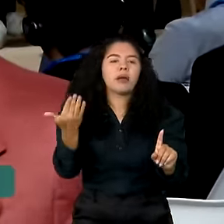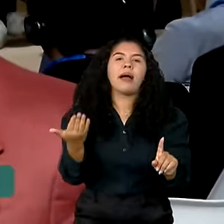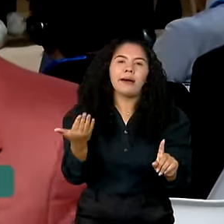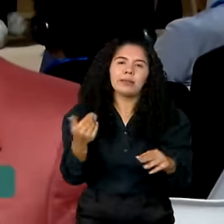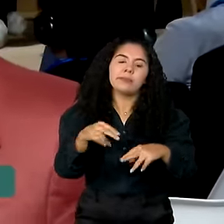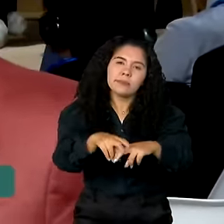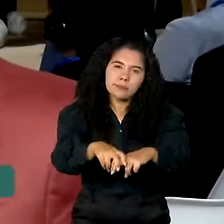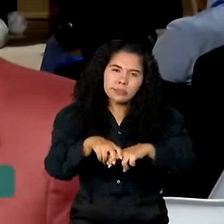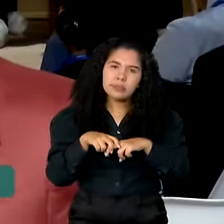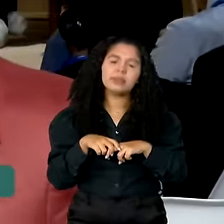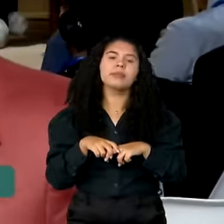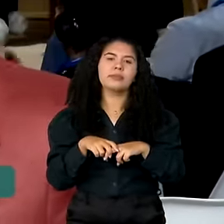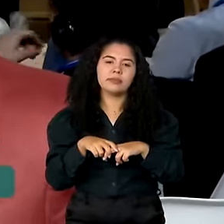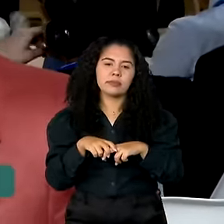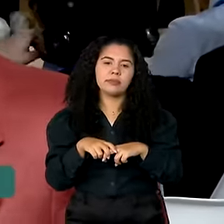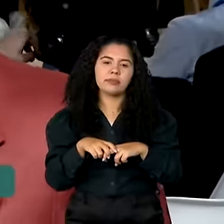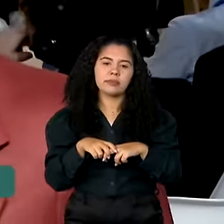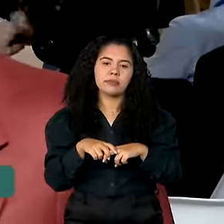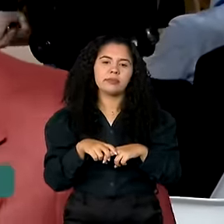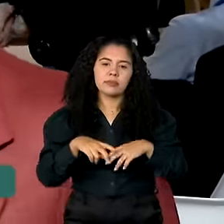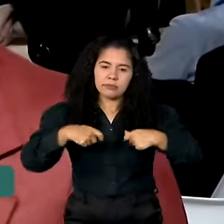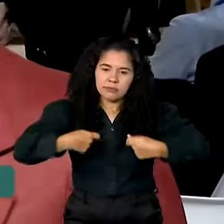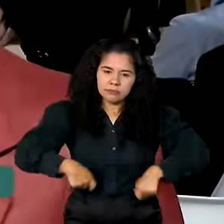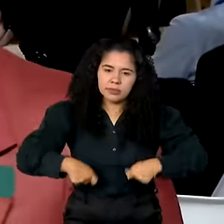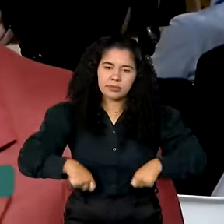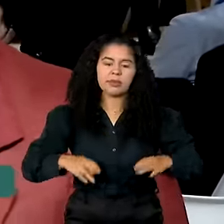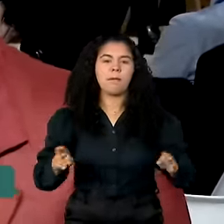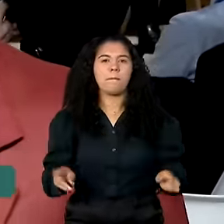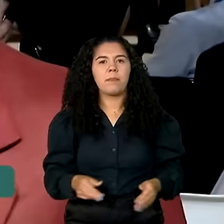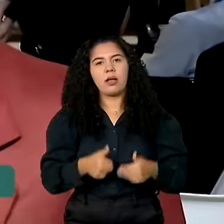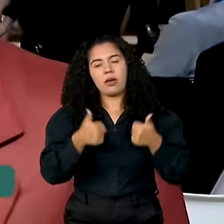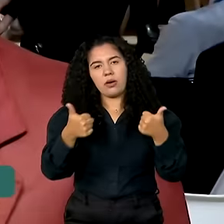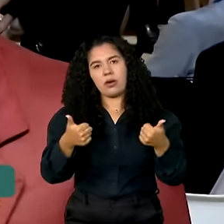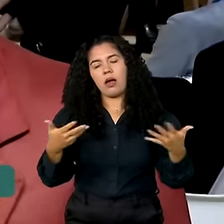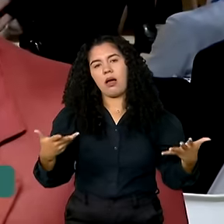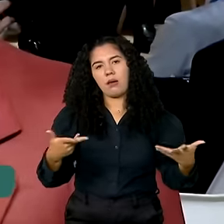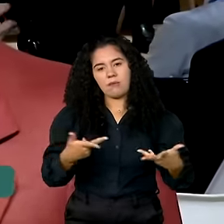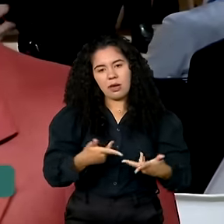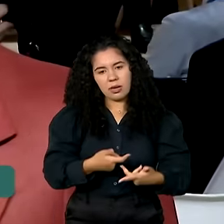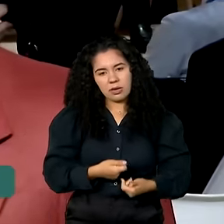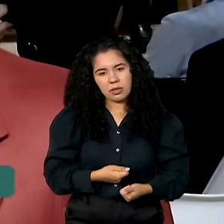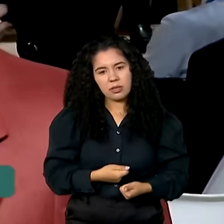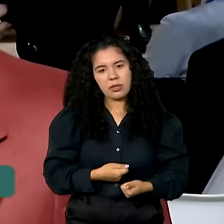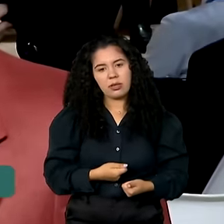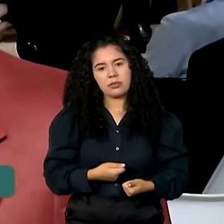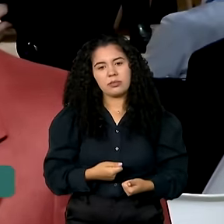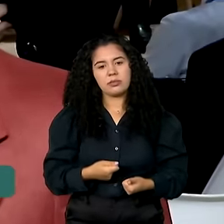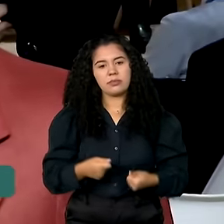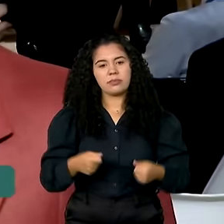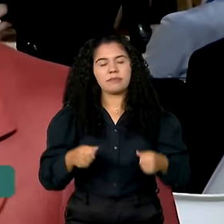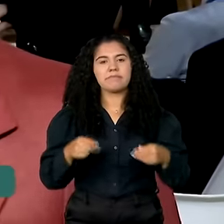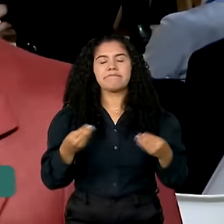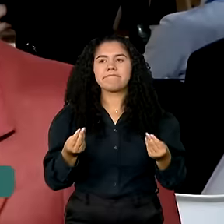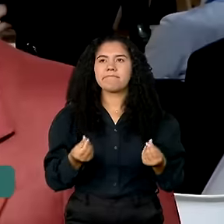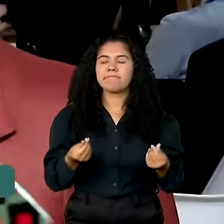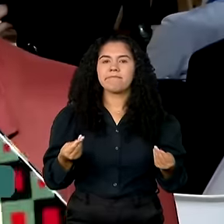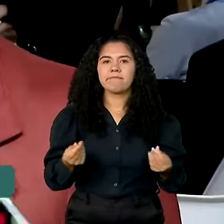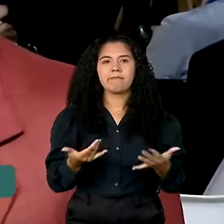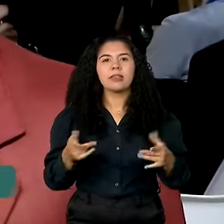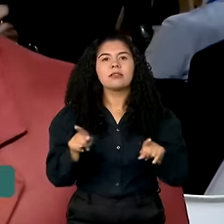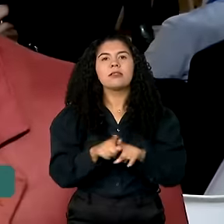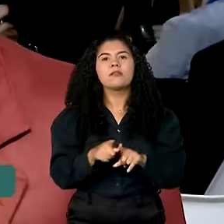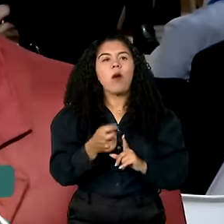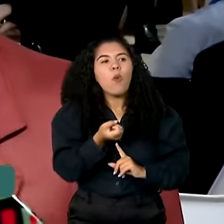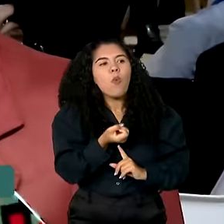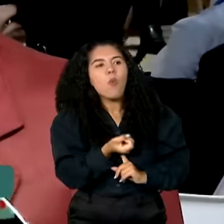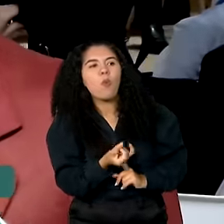Então, é preciso melhorar a qualidade e a